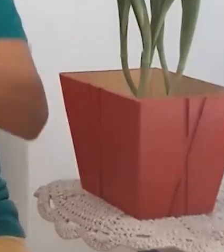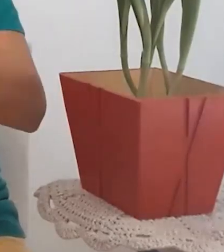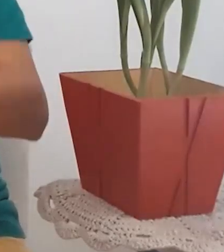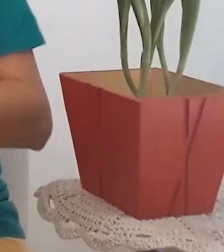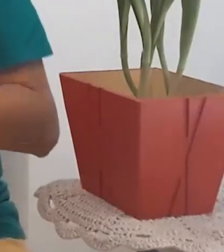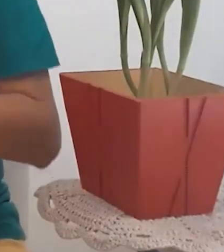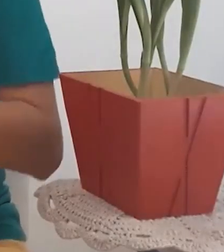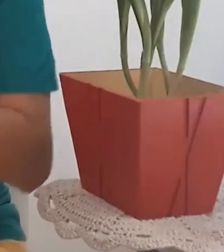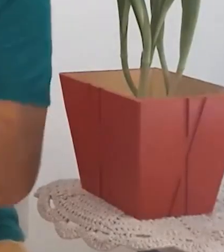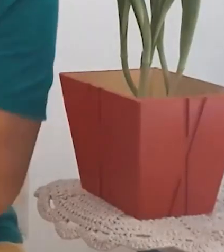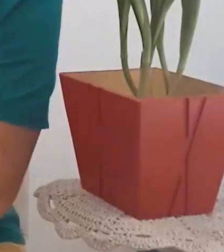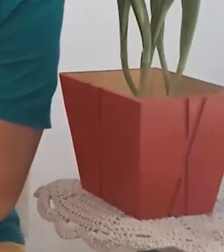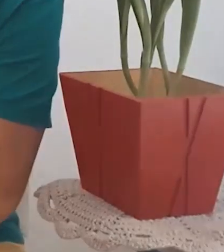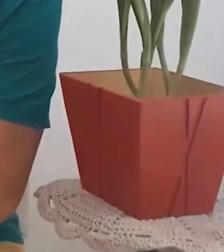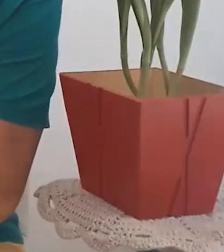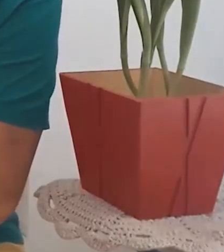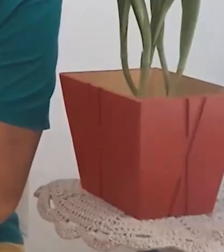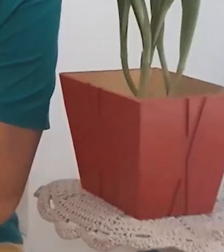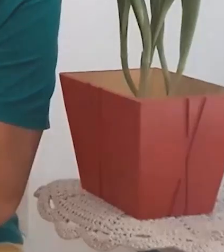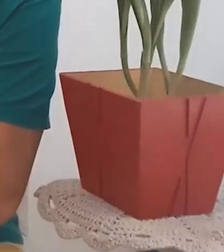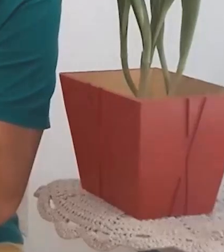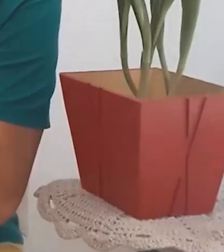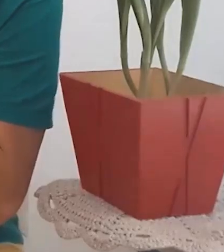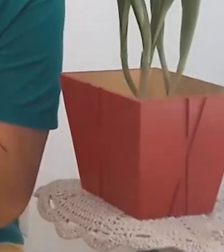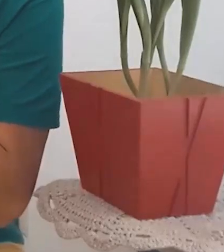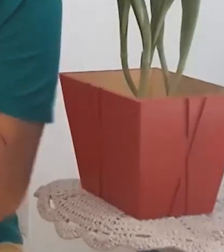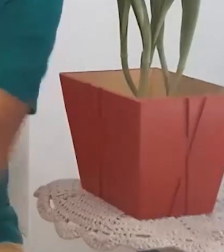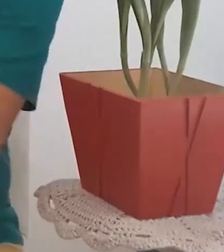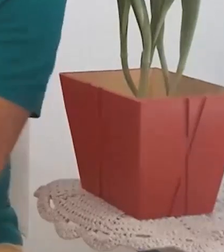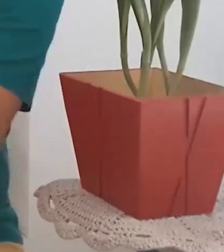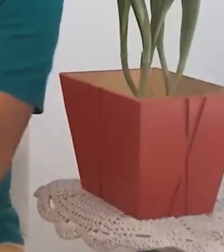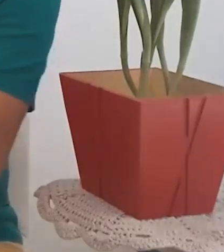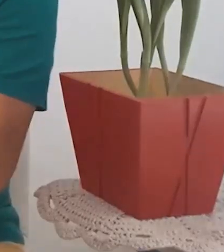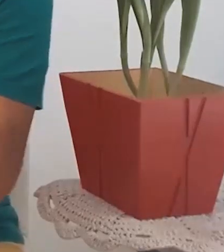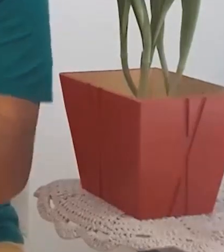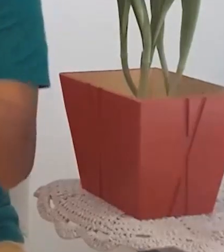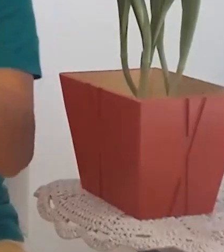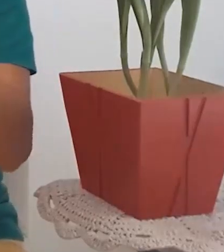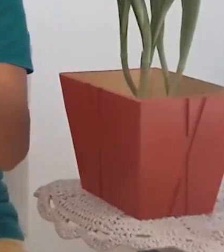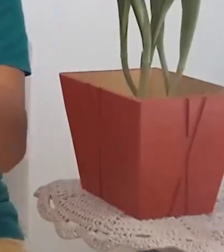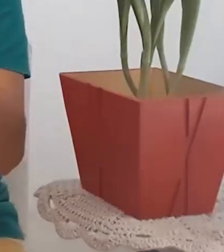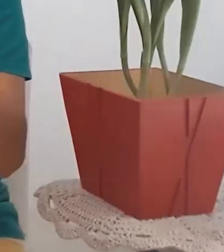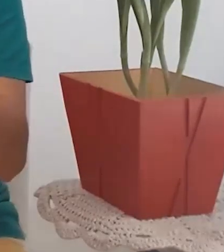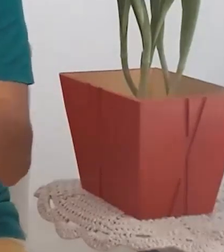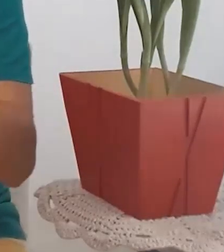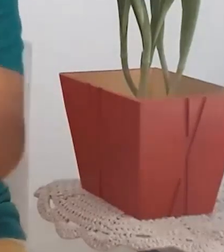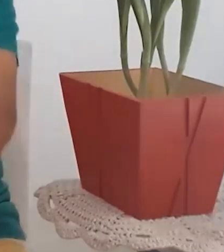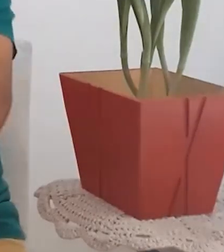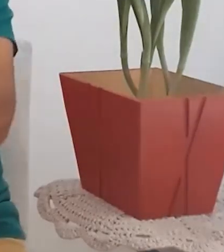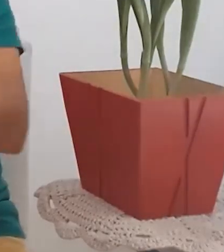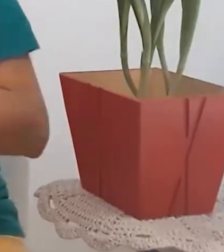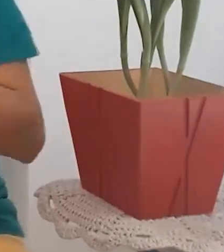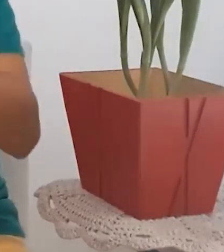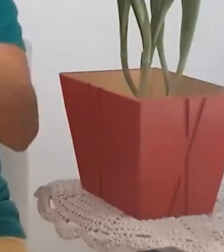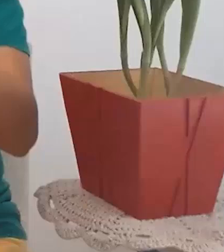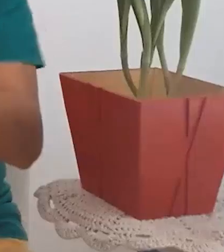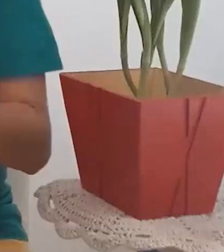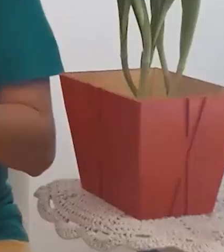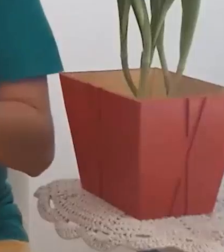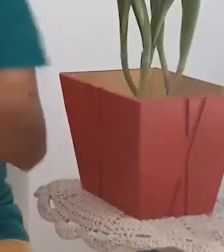passa-anel. Conhecem? Conheço! Então vamos sinalizar. Passa-anel.